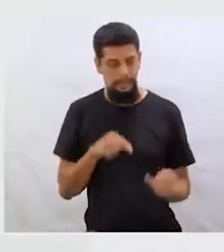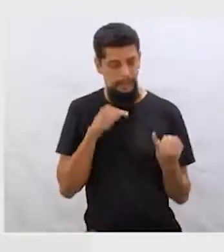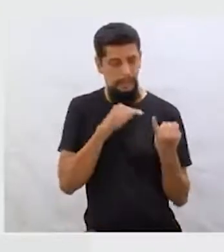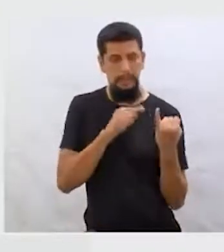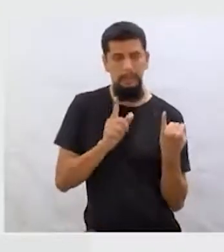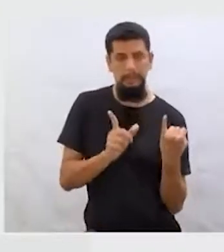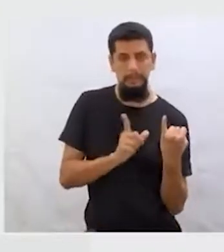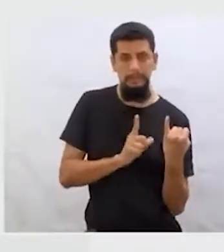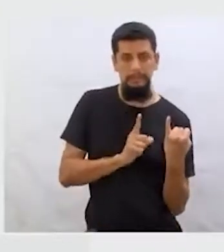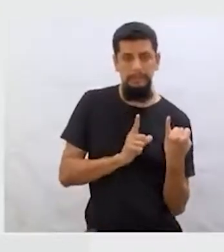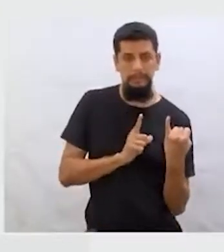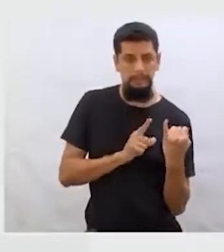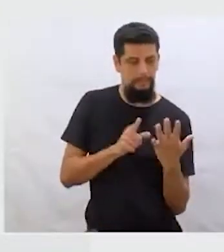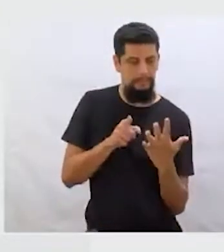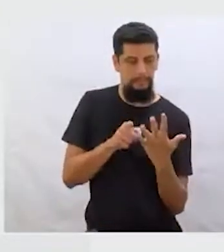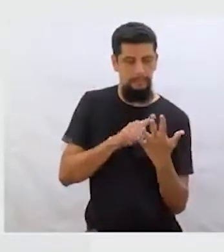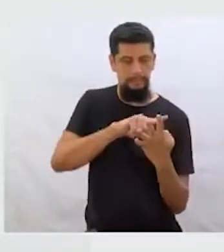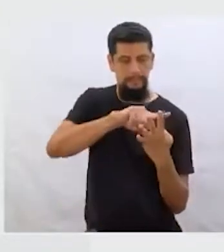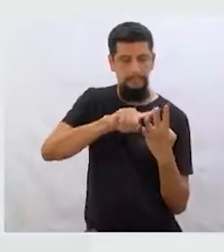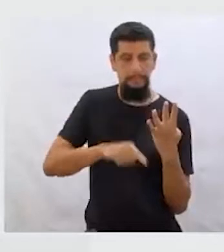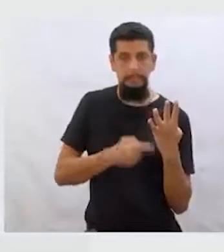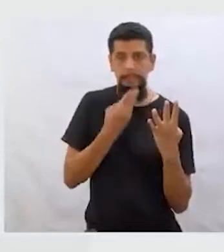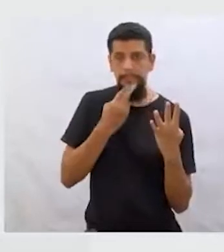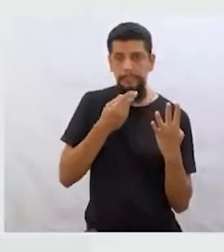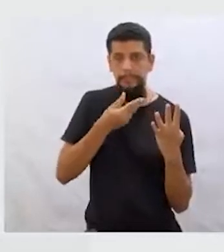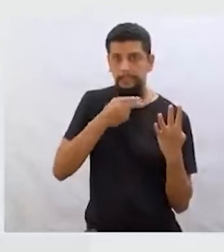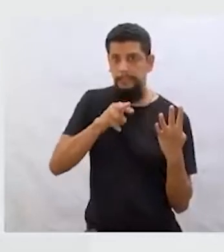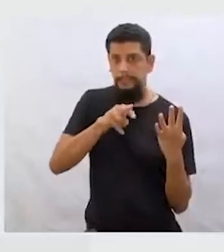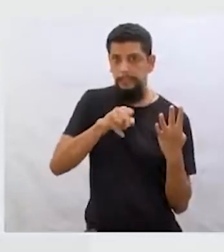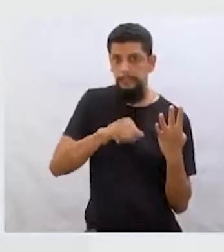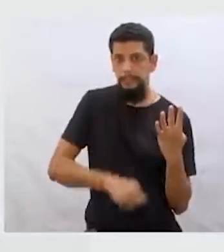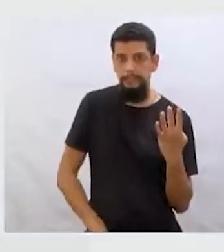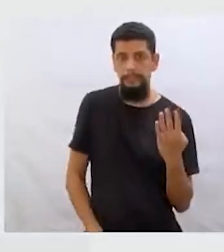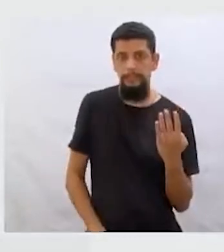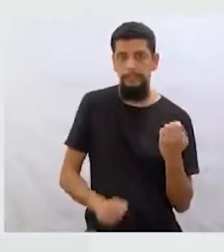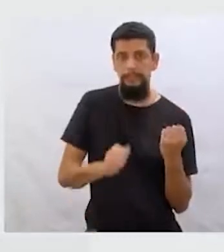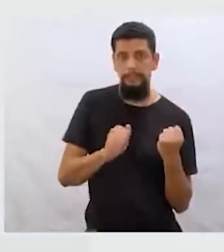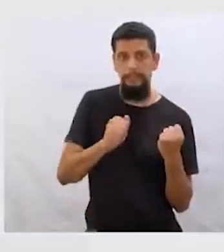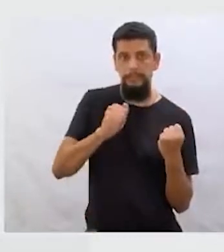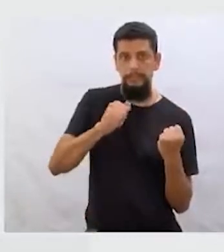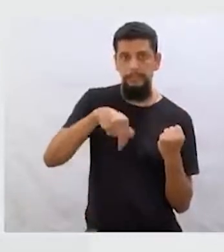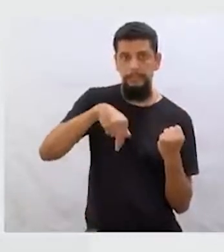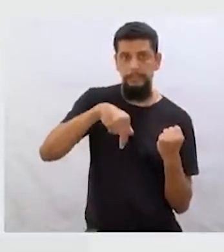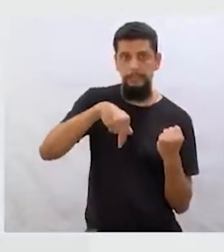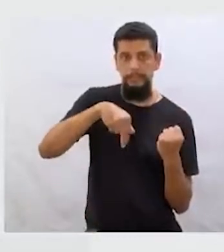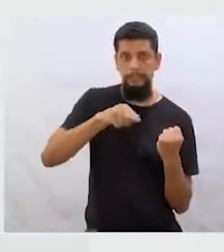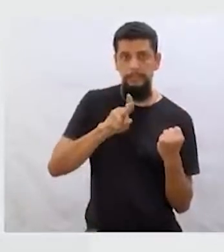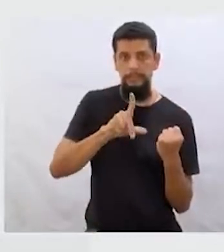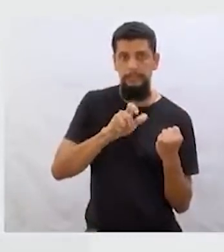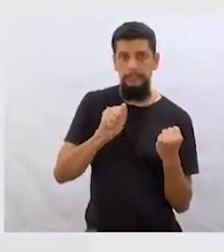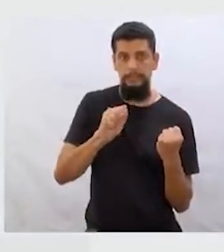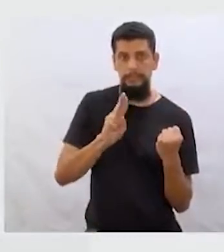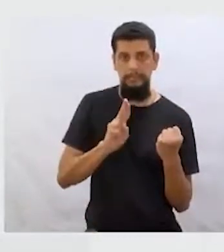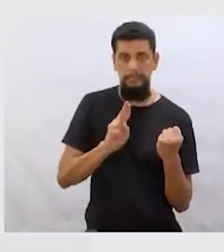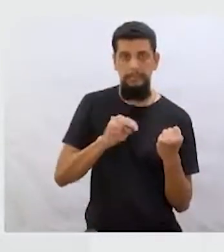Ele tinha 4 irmãozinhos que se chamavam Anular,